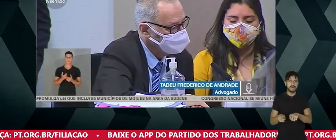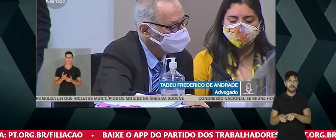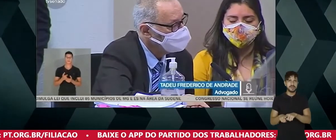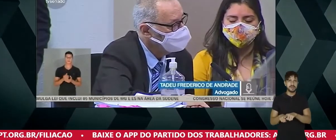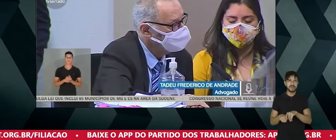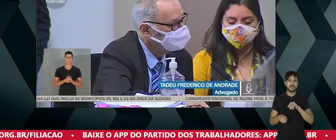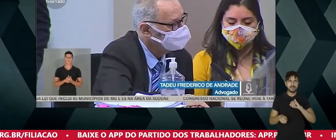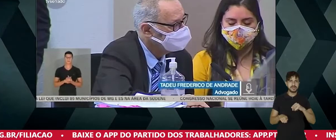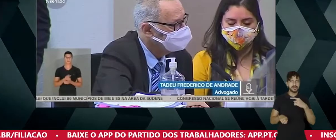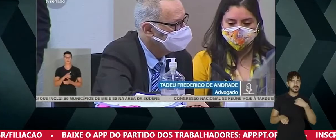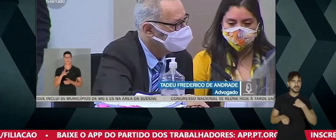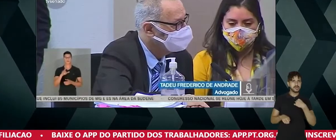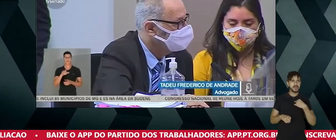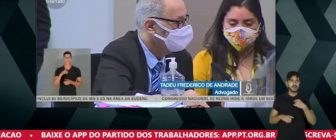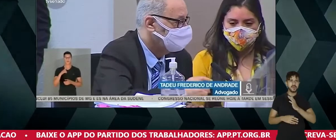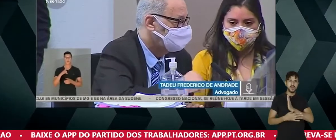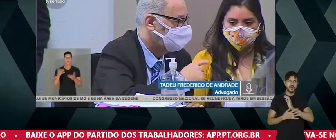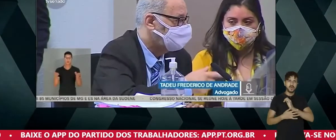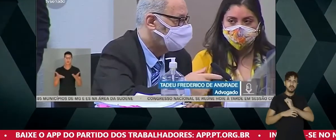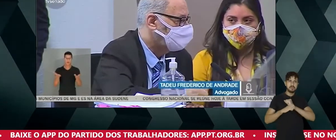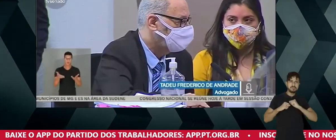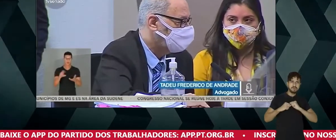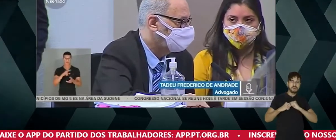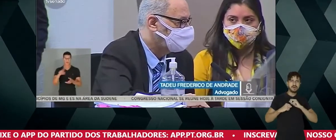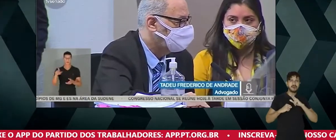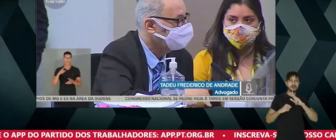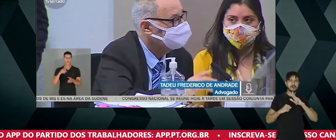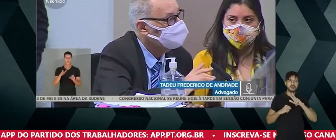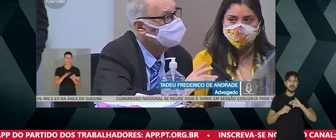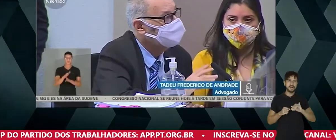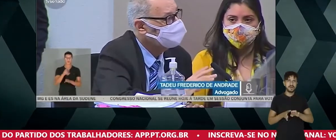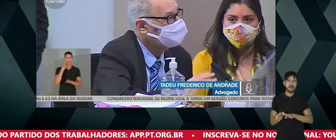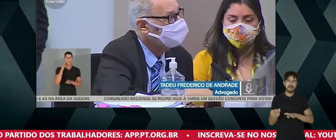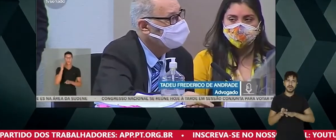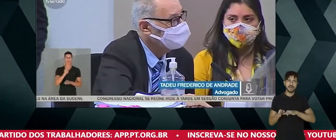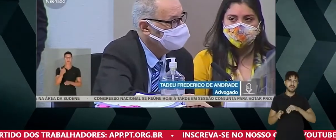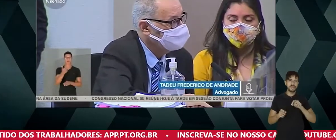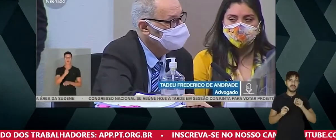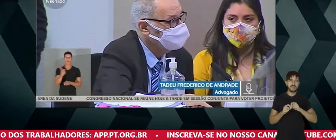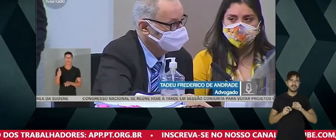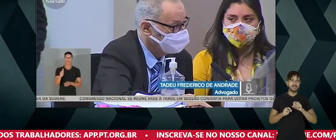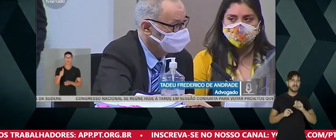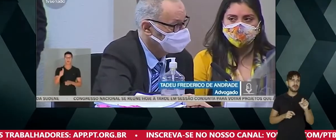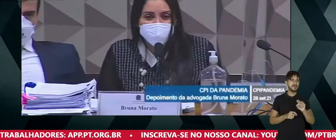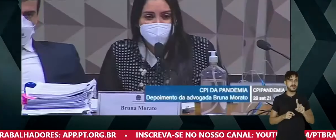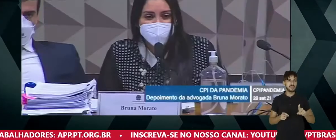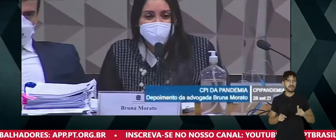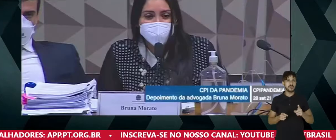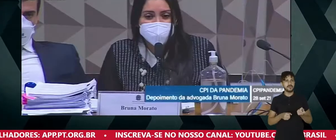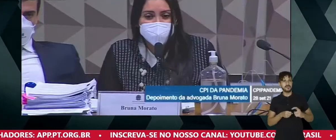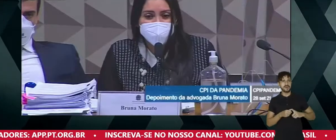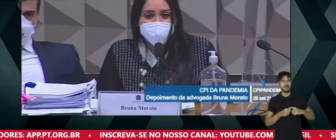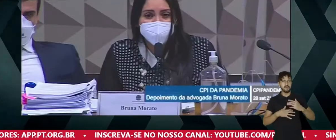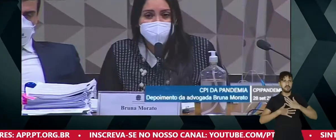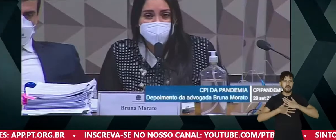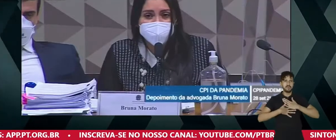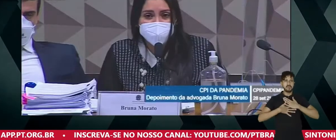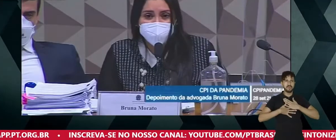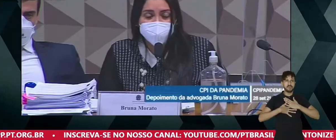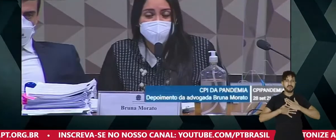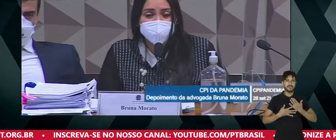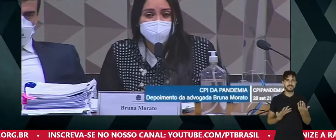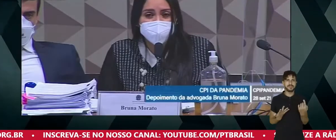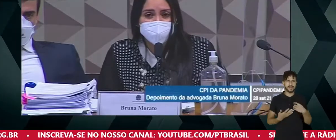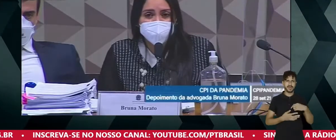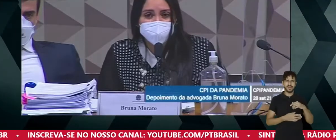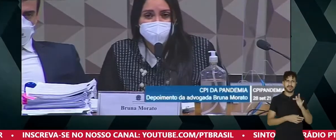se eu tivesse alguma parada cardíaco peguei a recomendação para não haver reanimação a expressão que eu